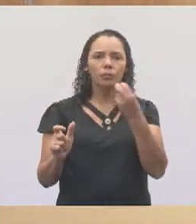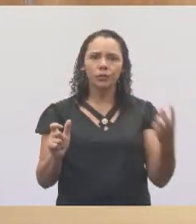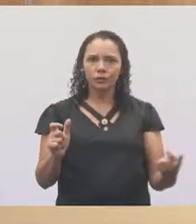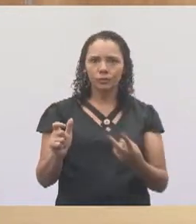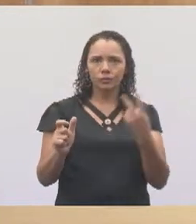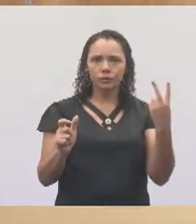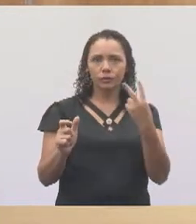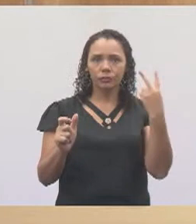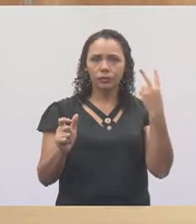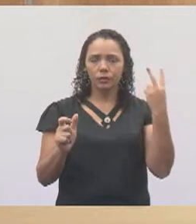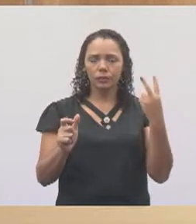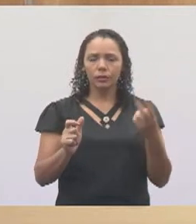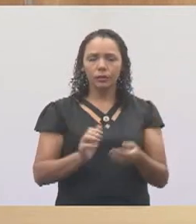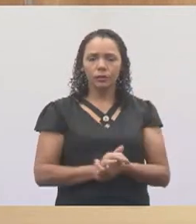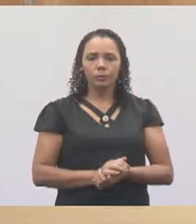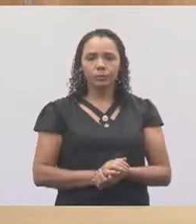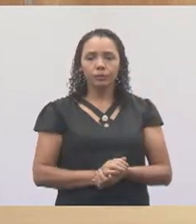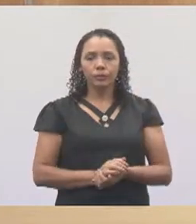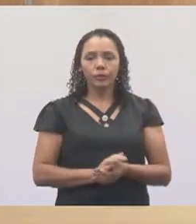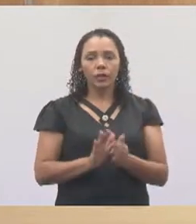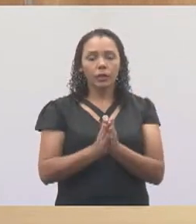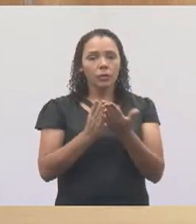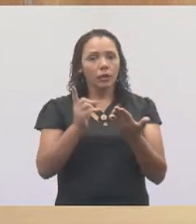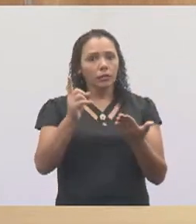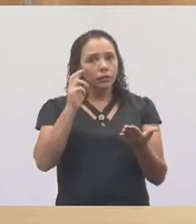Portanto, eu busquei na Bíblia,